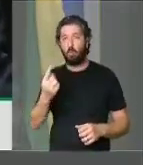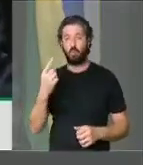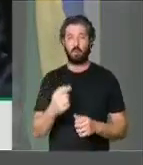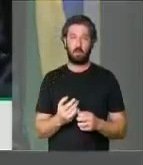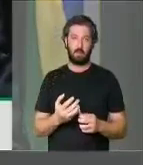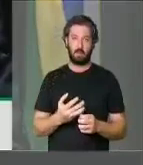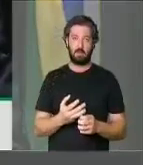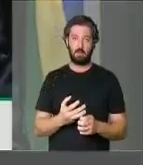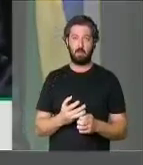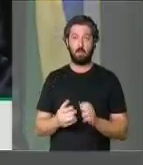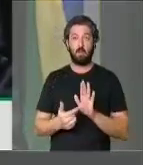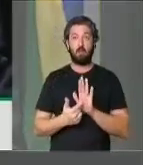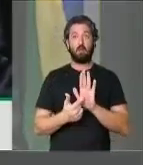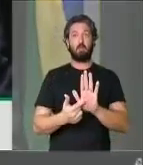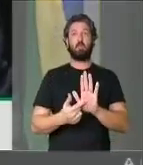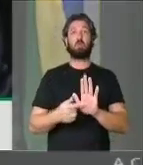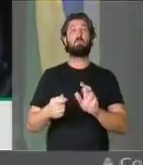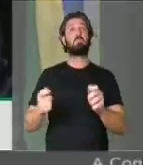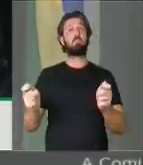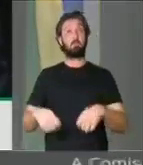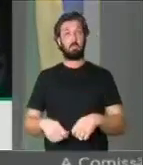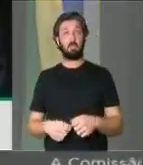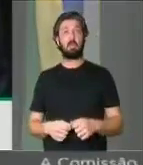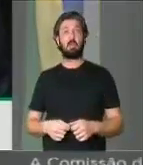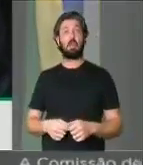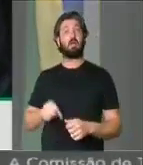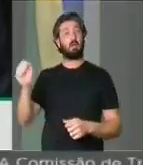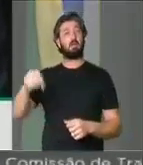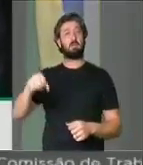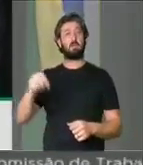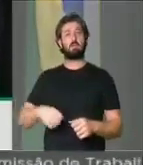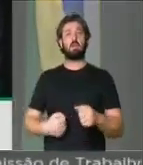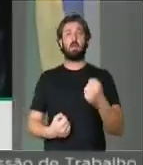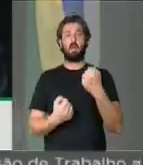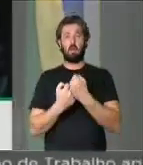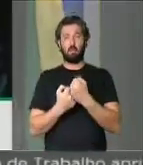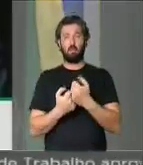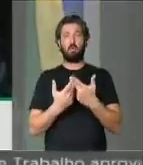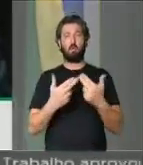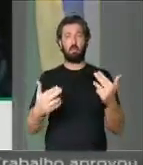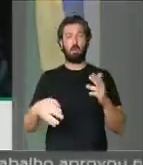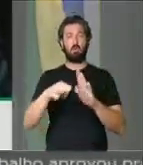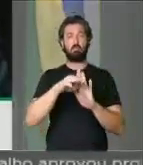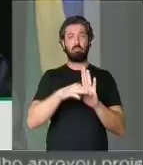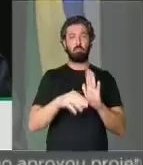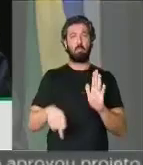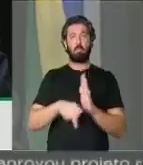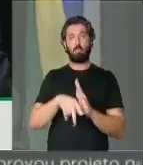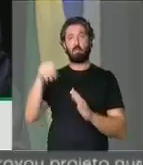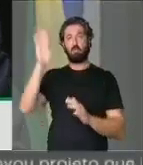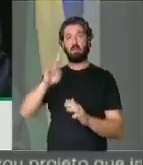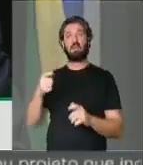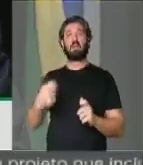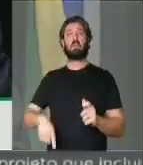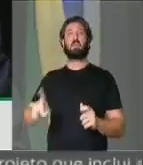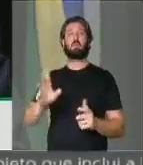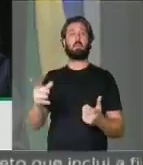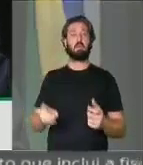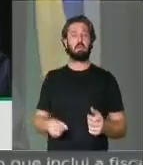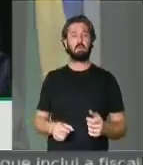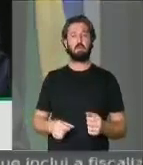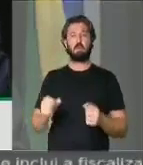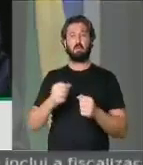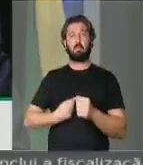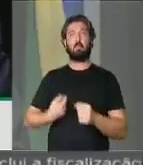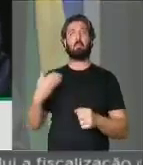oportunidade de mostrar ser possível, sim, apoiar uma agenda de país sem necessariamente